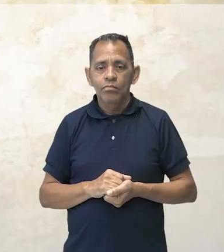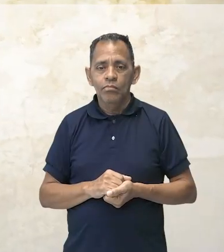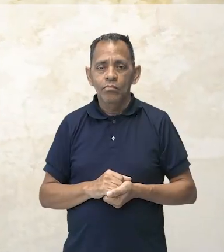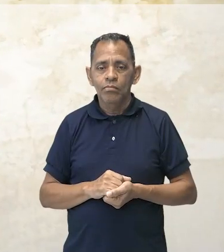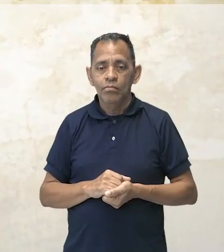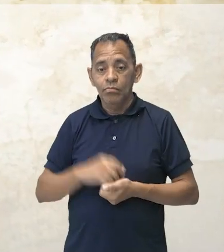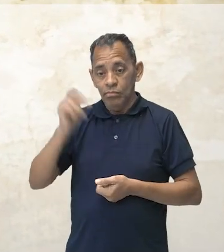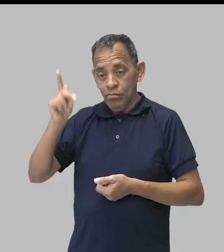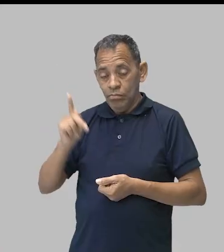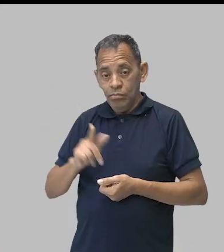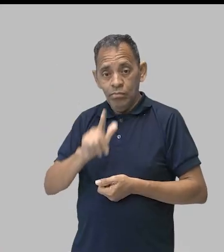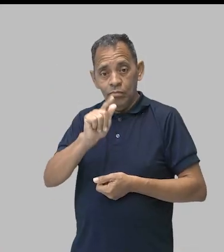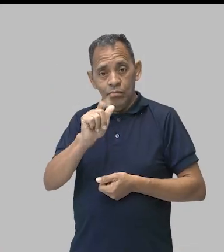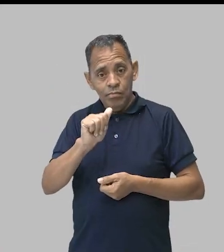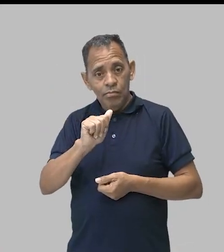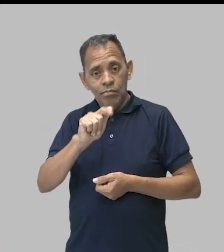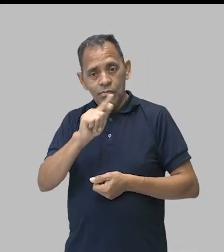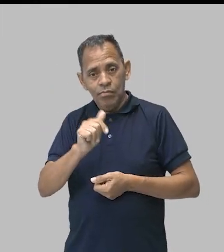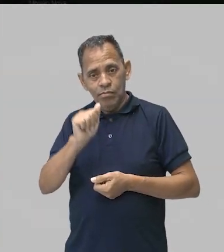História de Gaza.